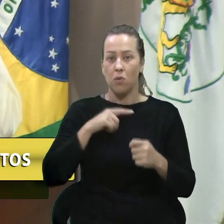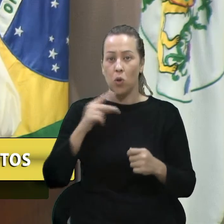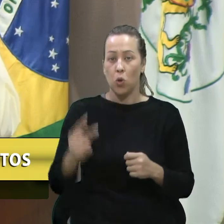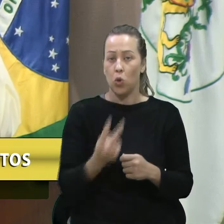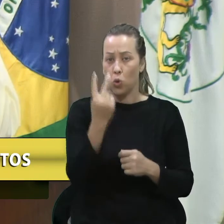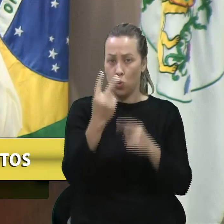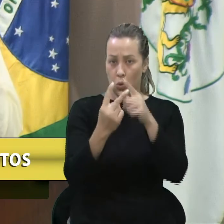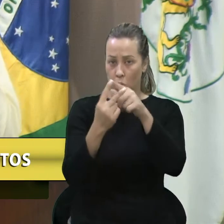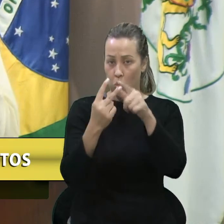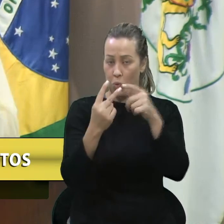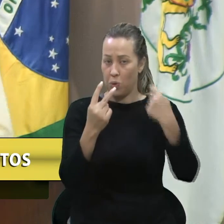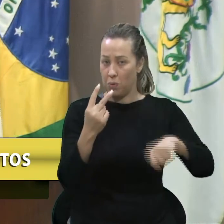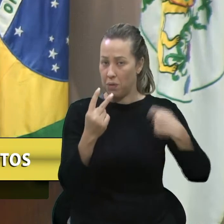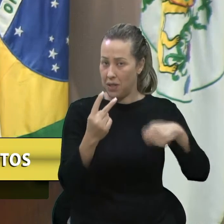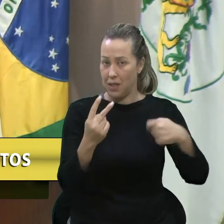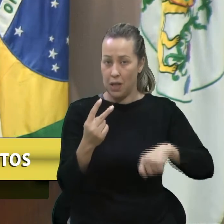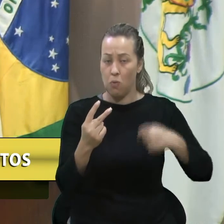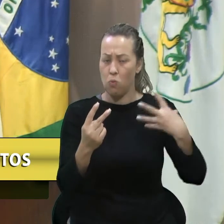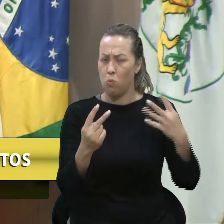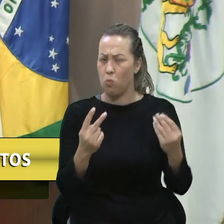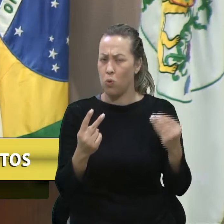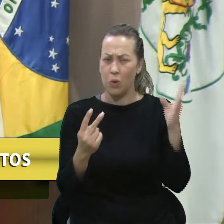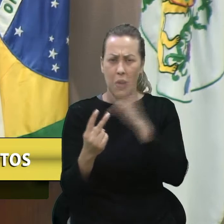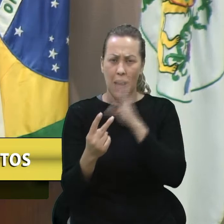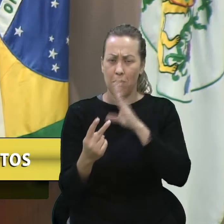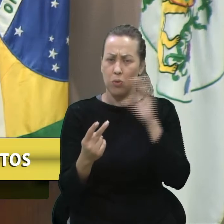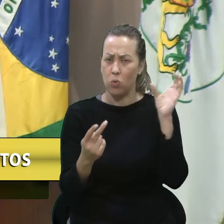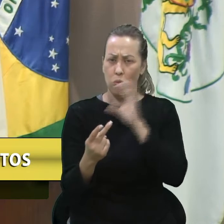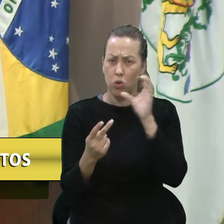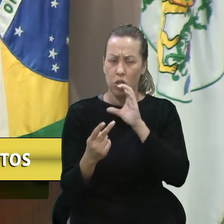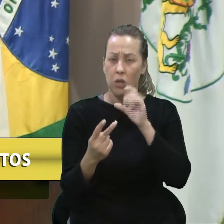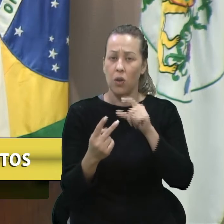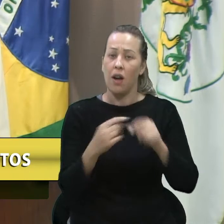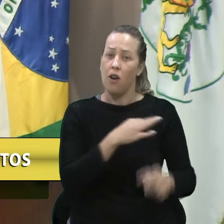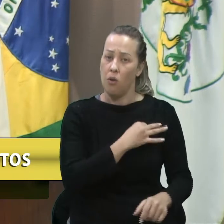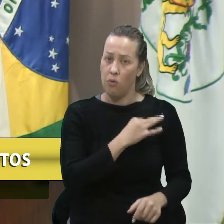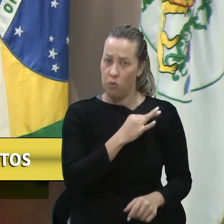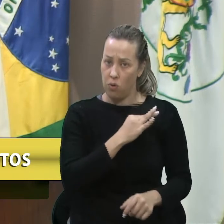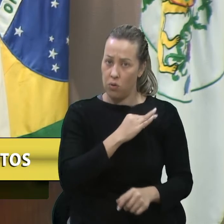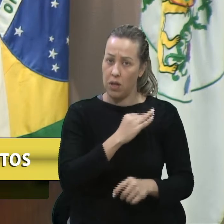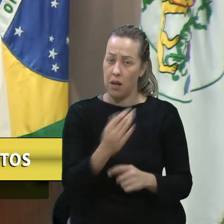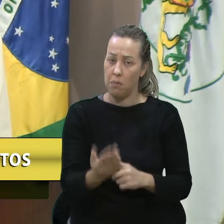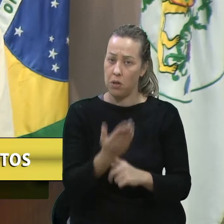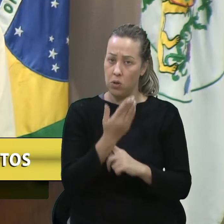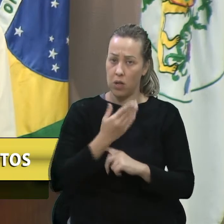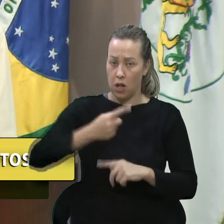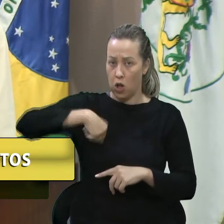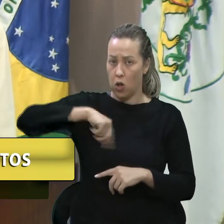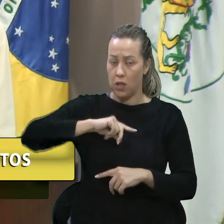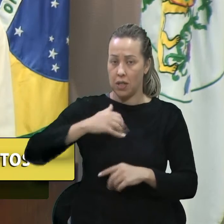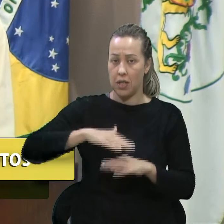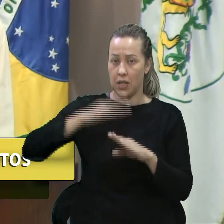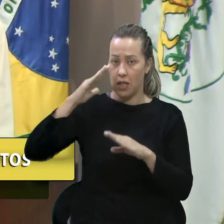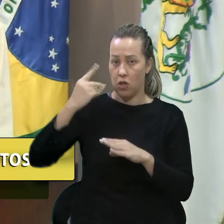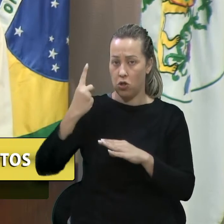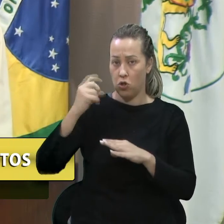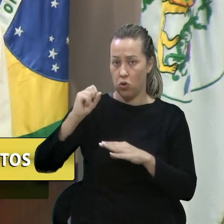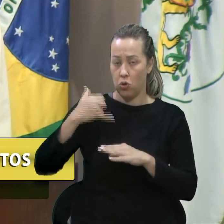coisas muito importantes. É voluntários para que nos ajudem, acima de 18 anos, né,